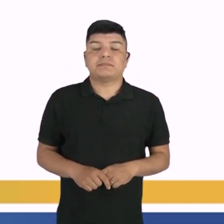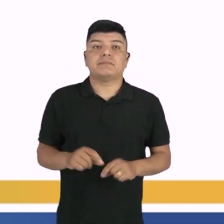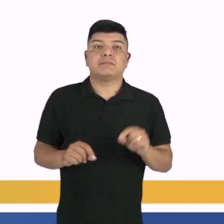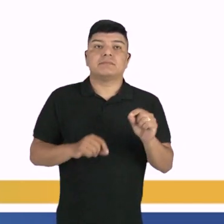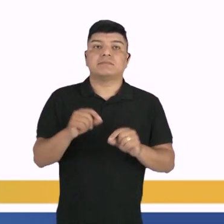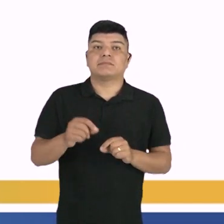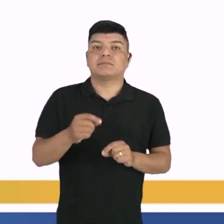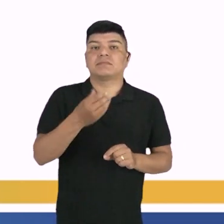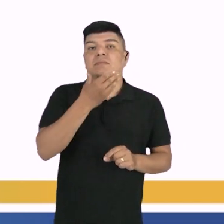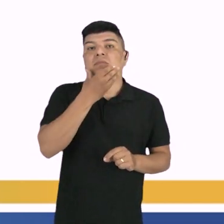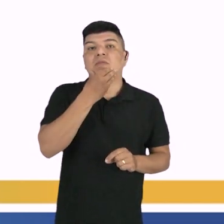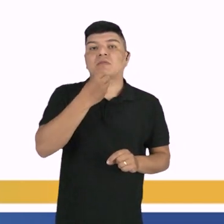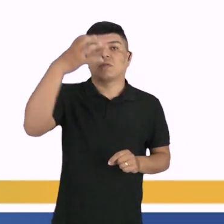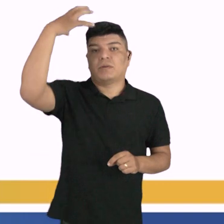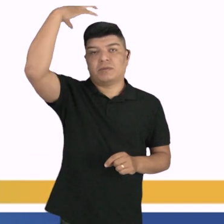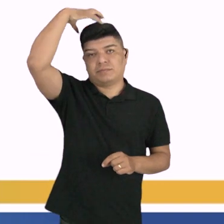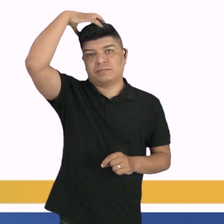O Príncipe.